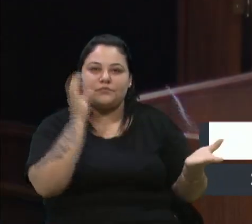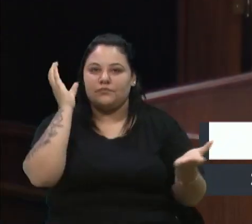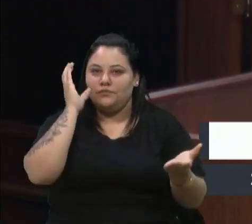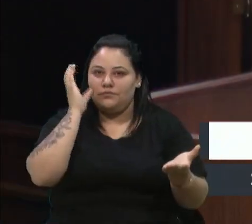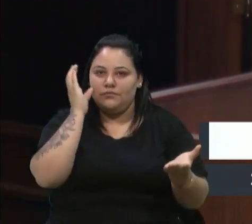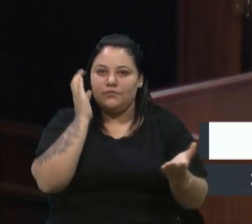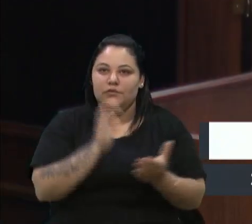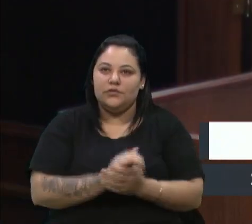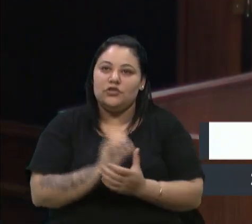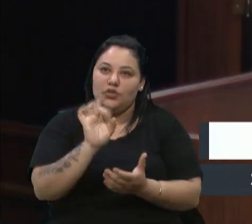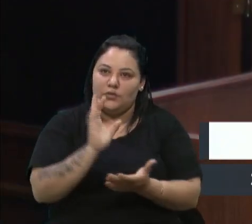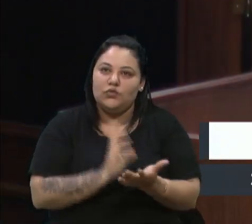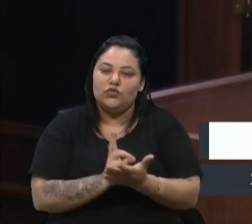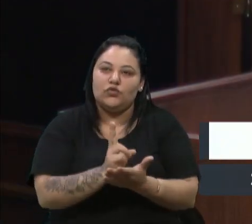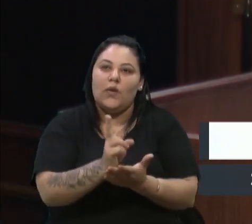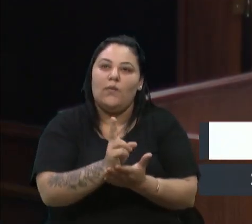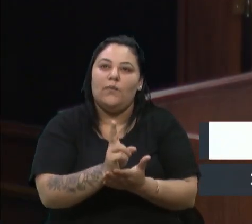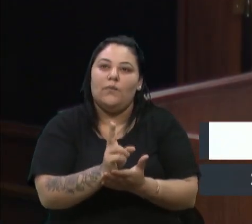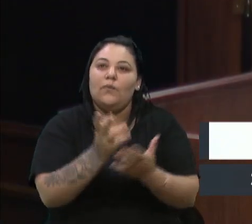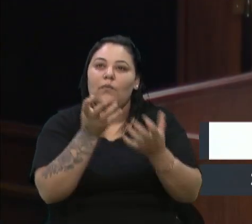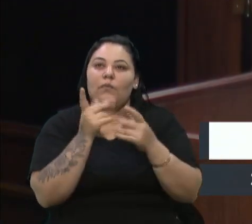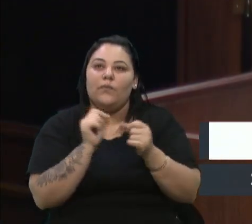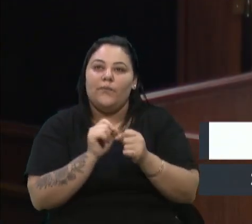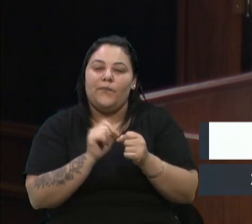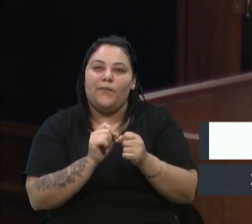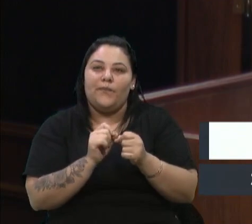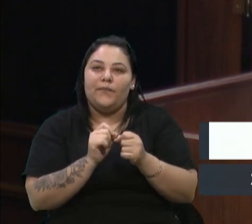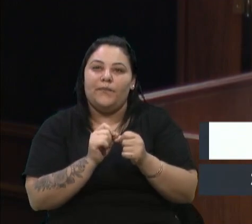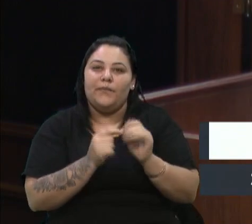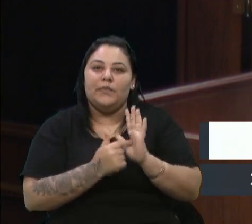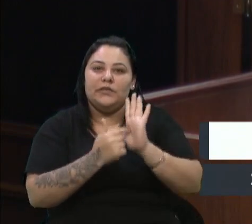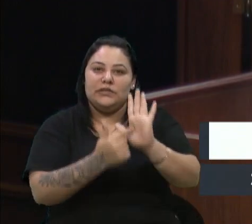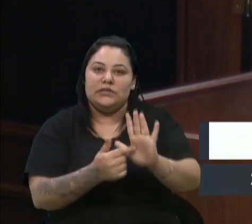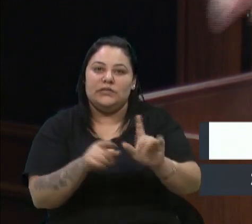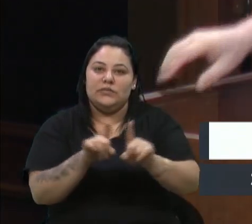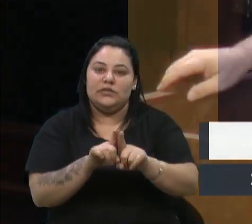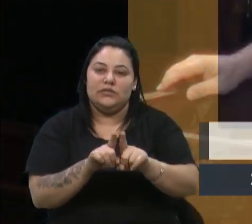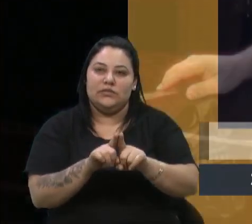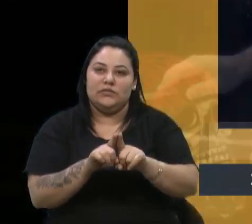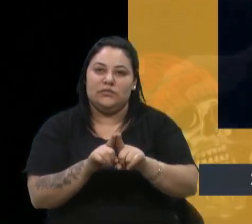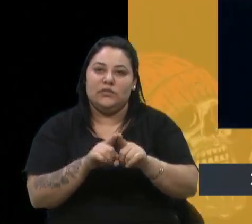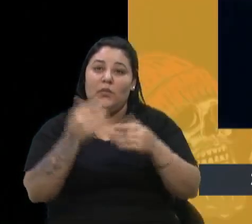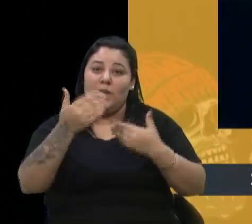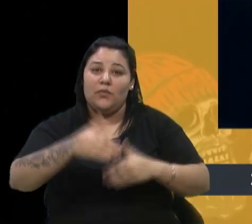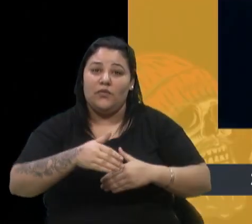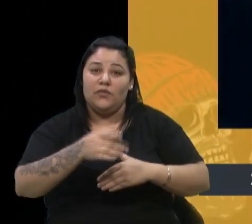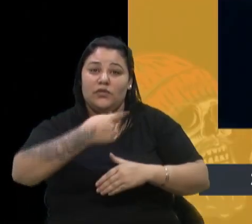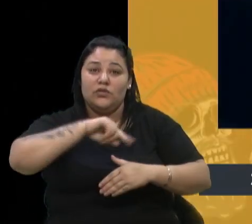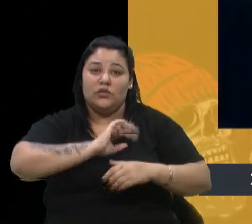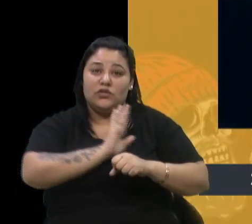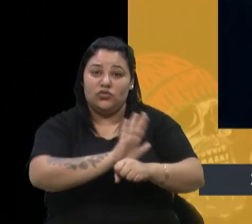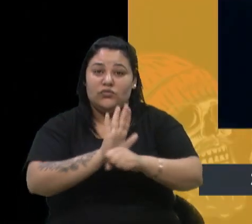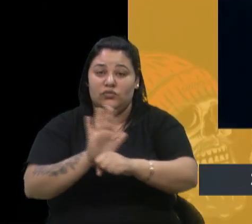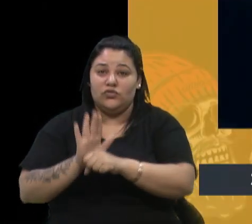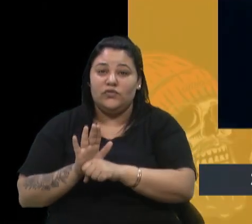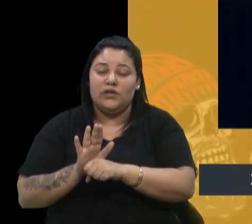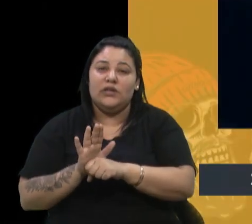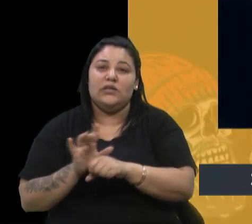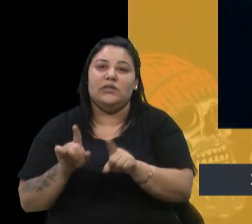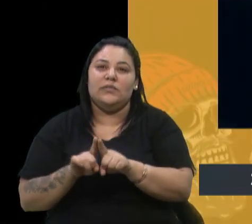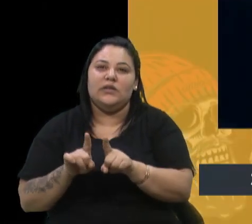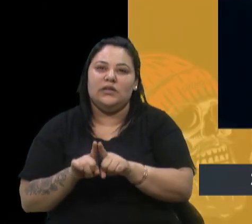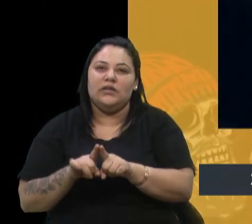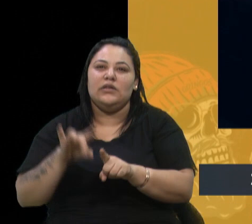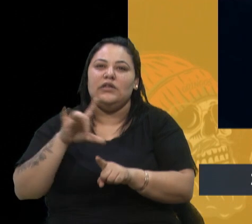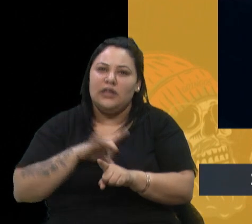para dar sequência. Eu quero fazer uma apresentação de uma prova que nós ajudamos a divulgar aqui, que teve um